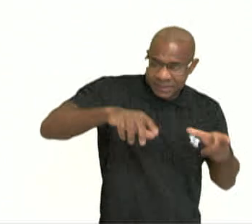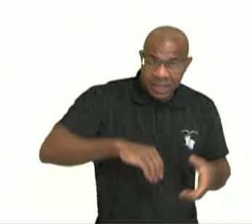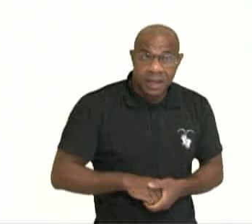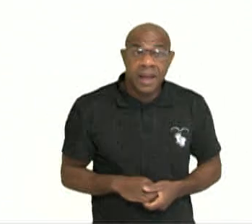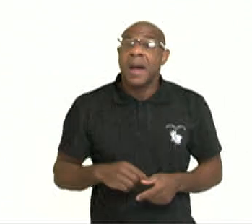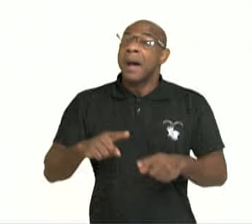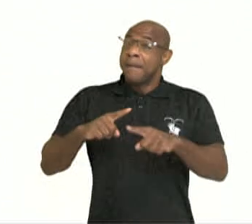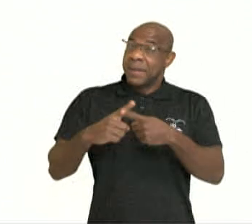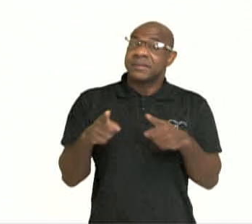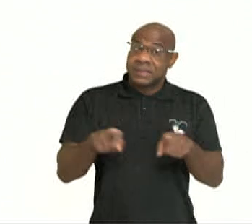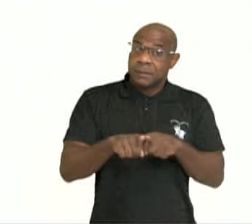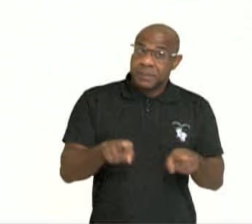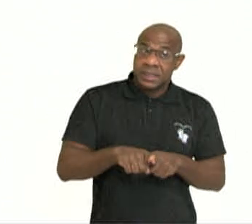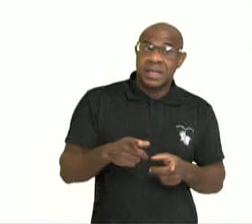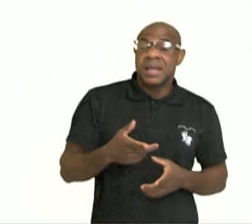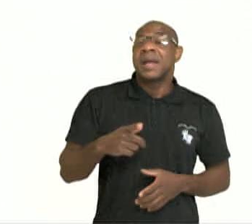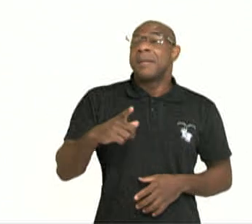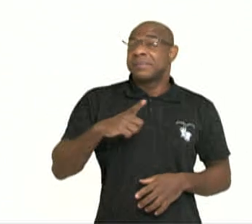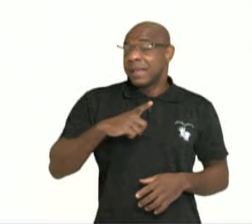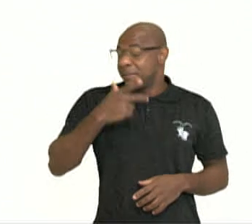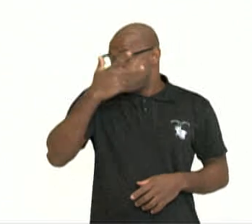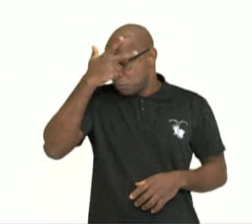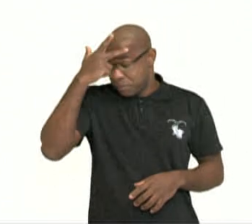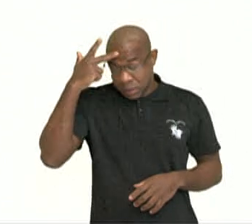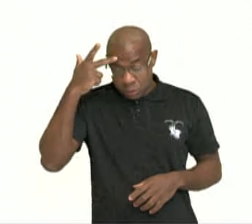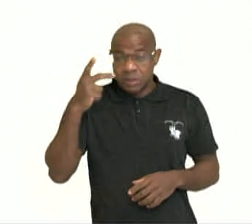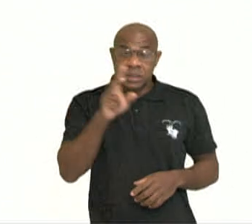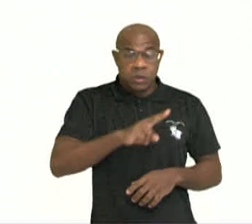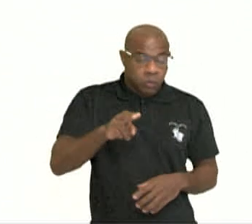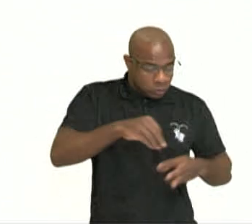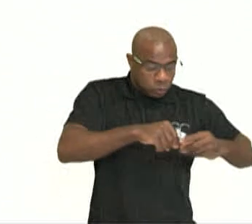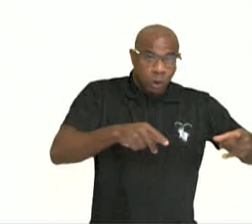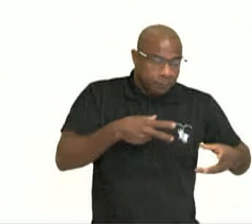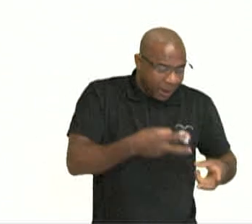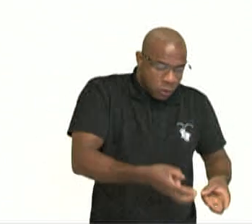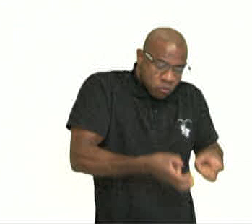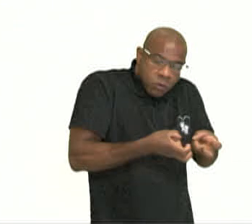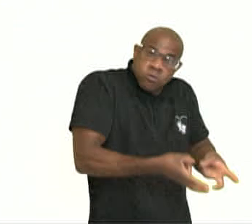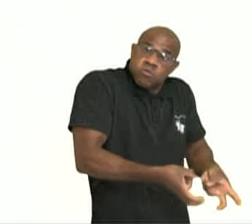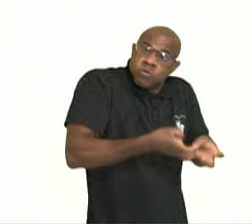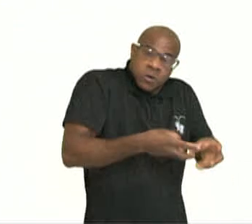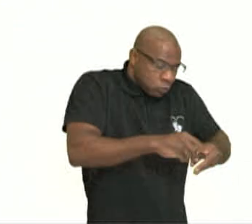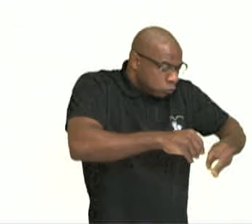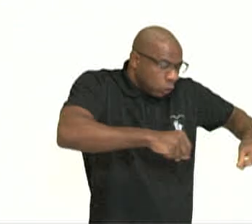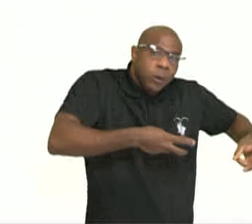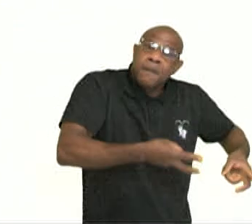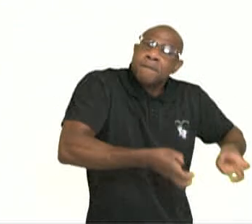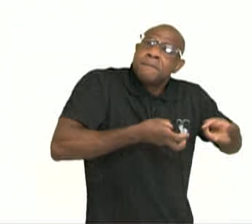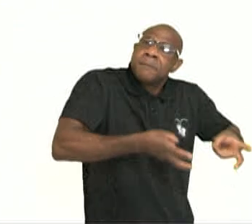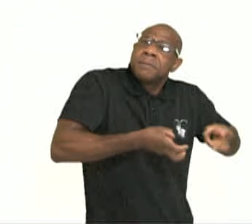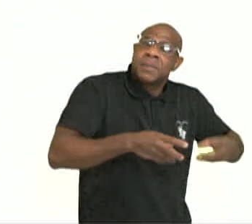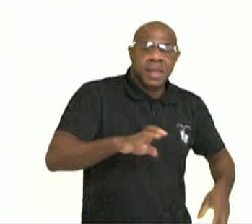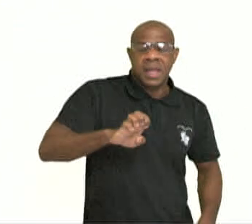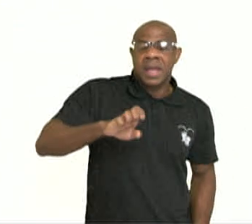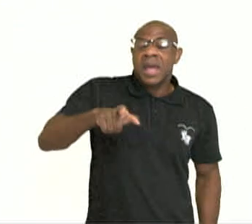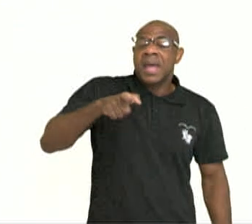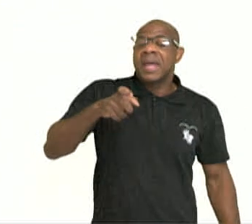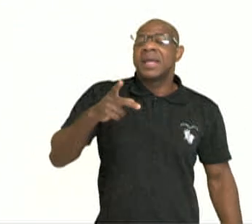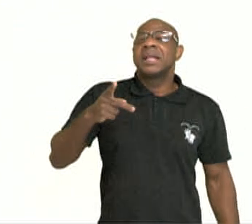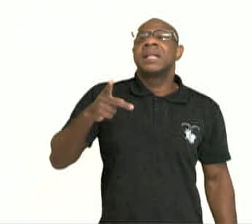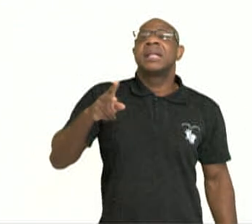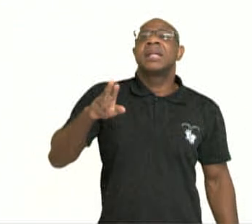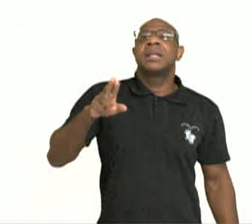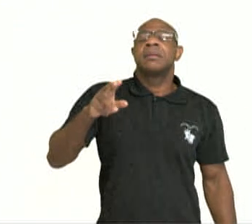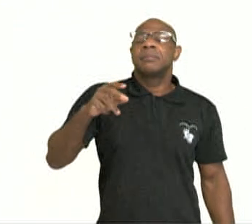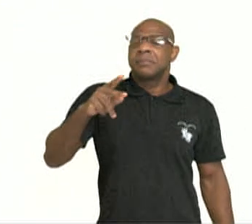extraio essa substância, esse recurso que tem algum valor, eu estou fazendo extrativismo.